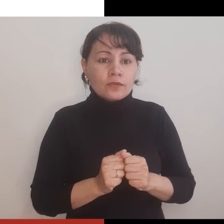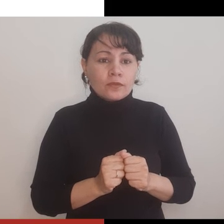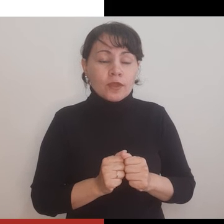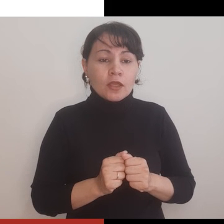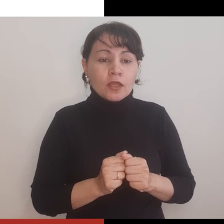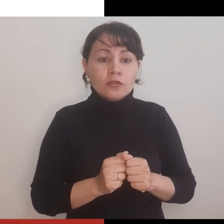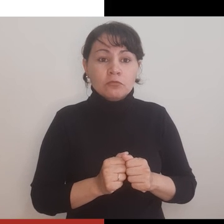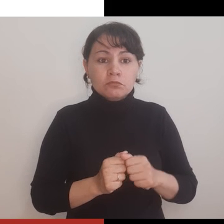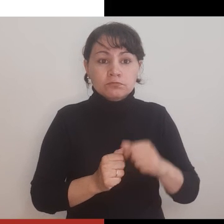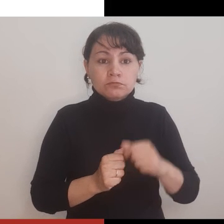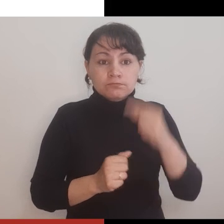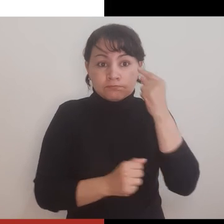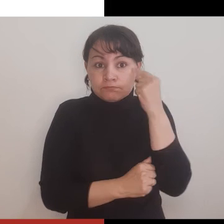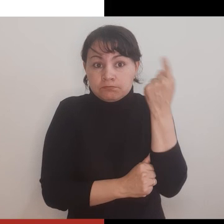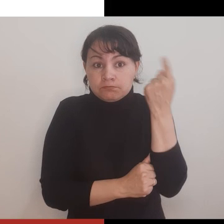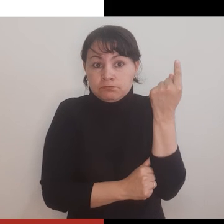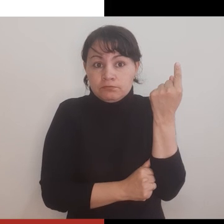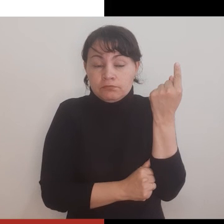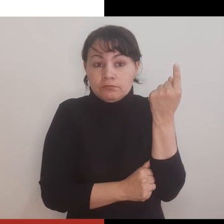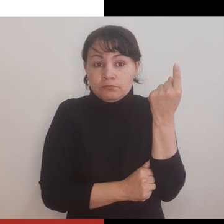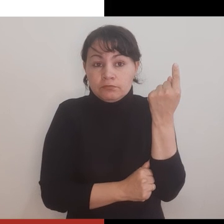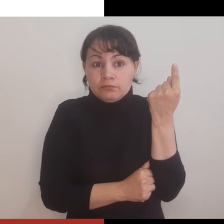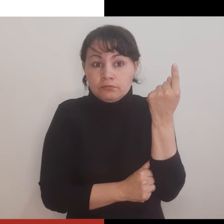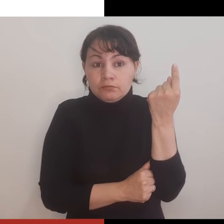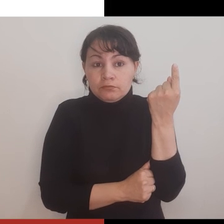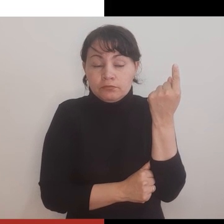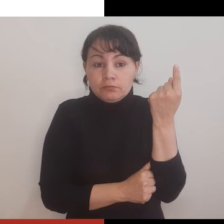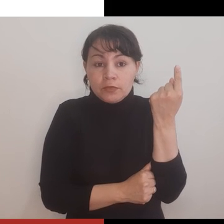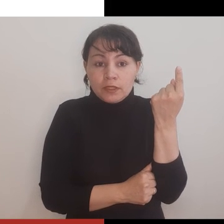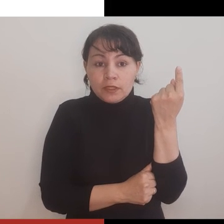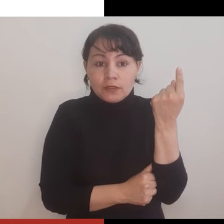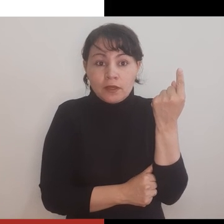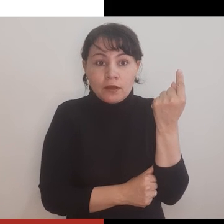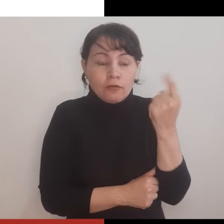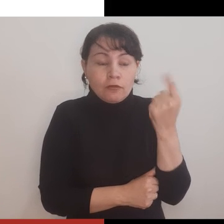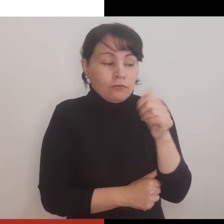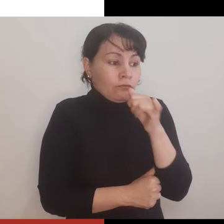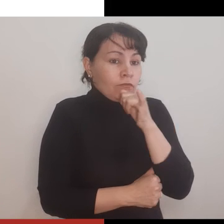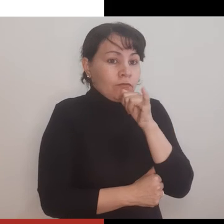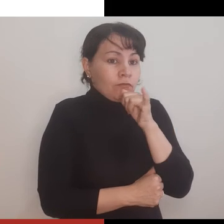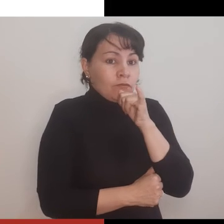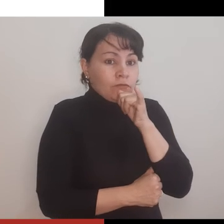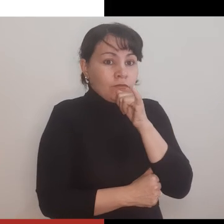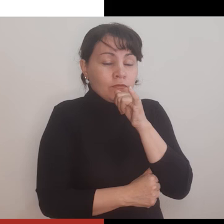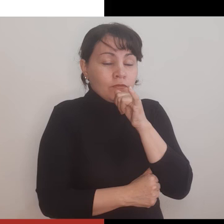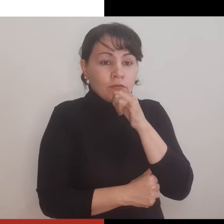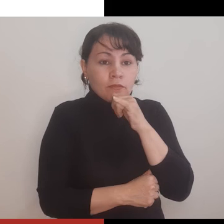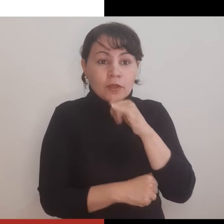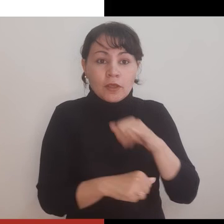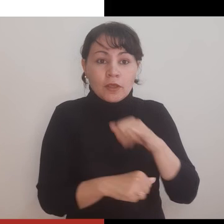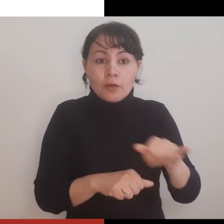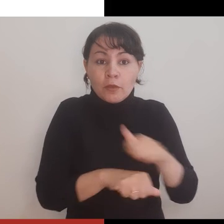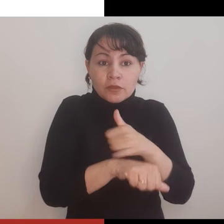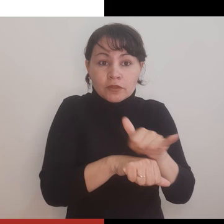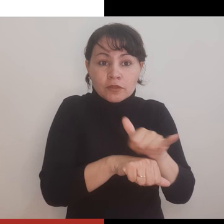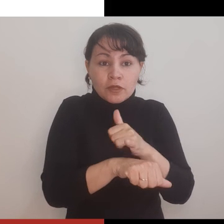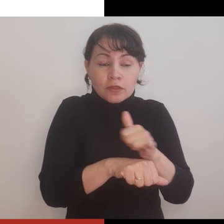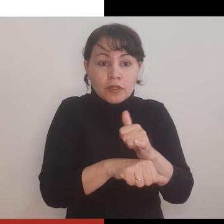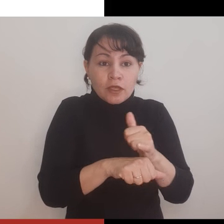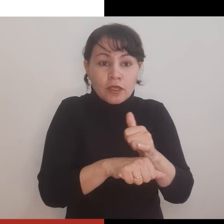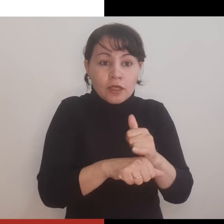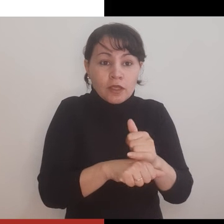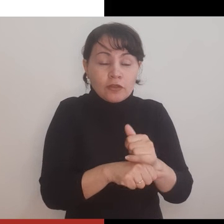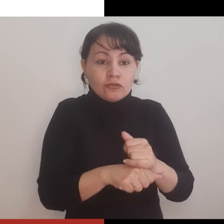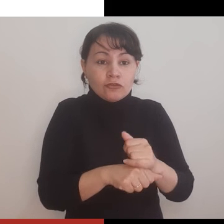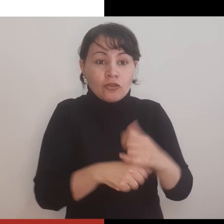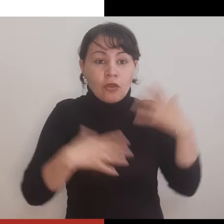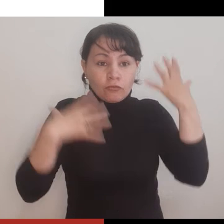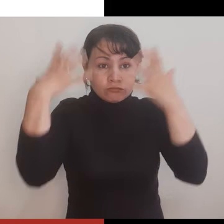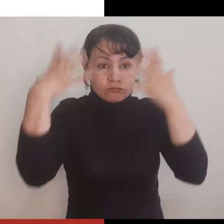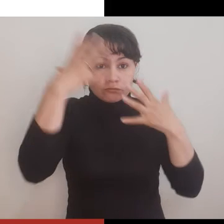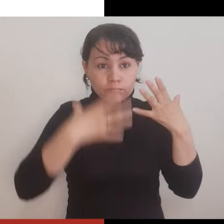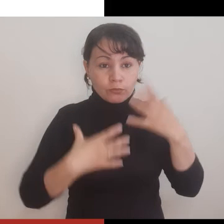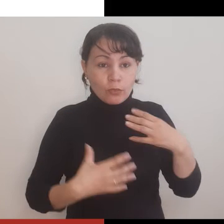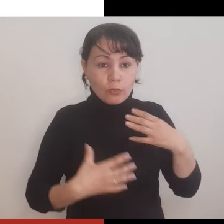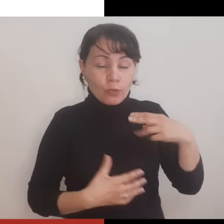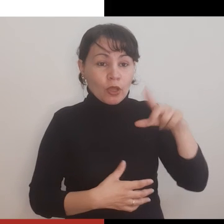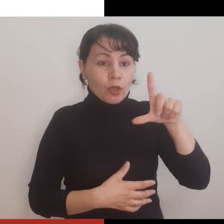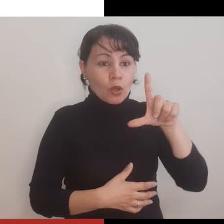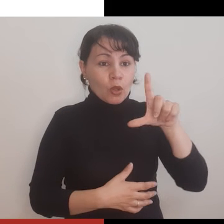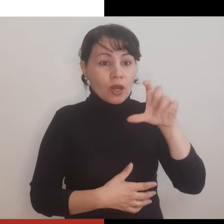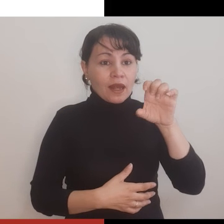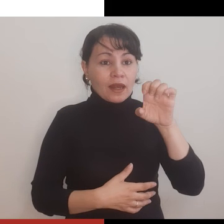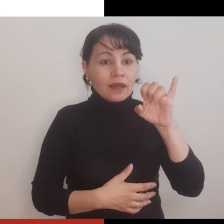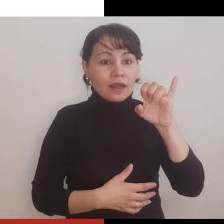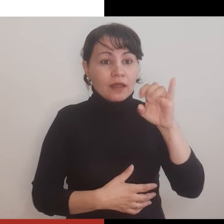a gente pode pensar que é muito simples, como, por exemplo, a técnica de banho no leito e o controle das eliminações